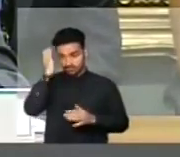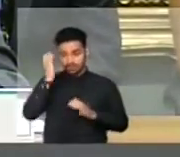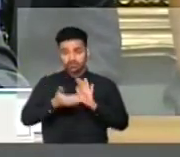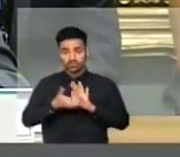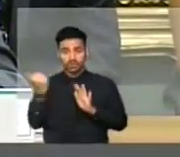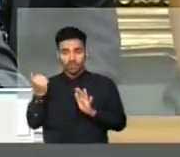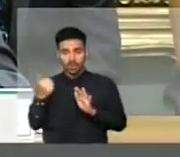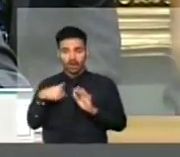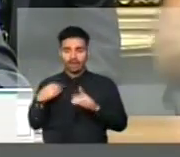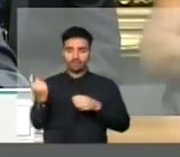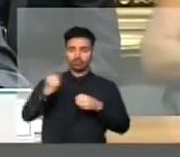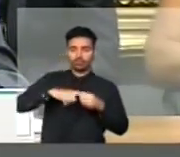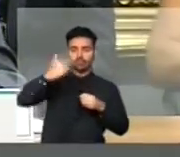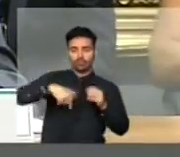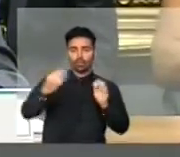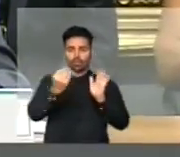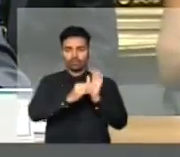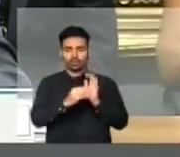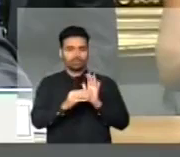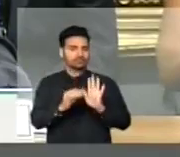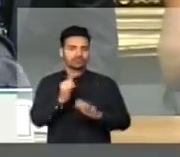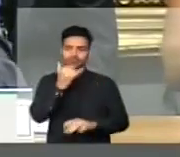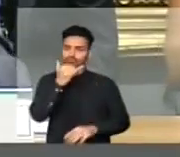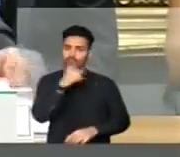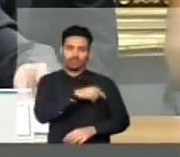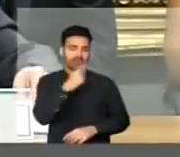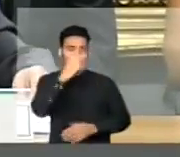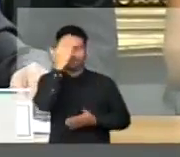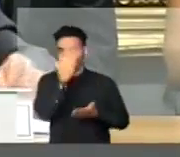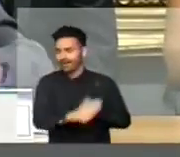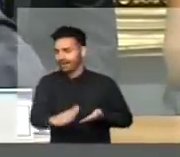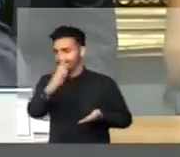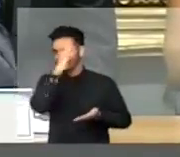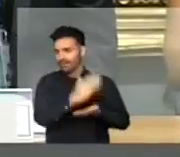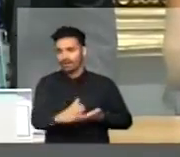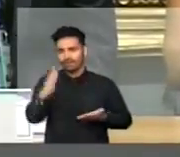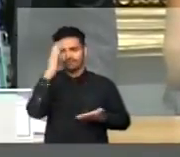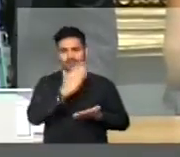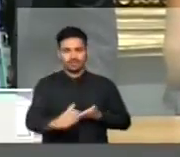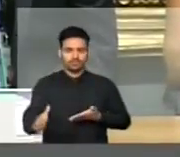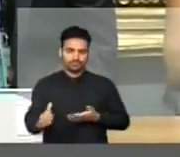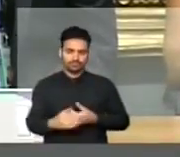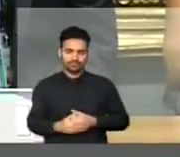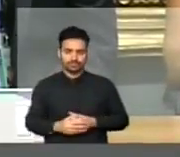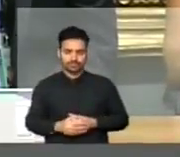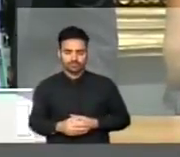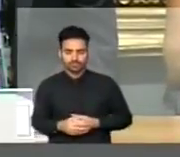ferindo o direito de defesa, mais um argumento sem lastro. Ora,